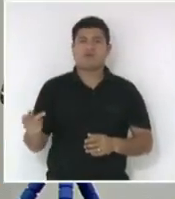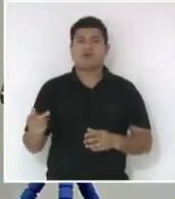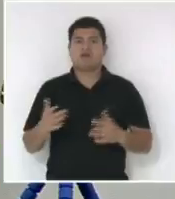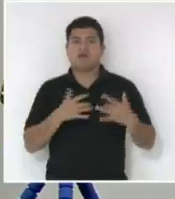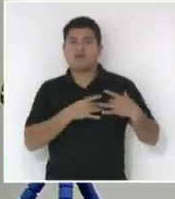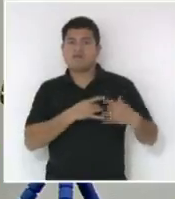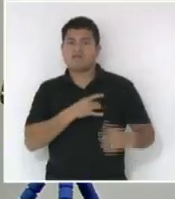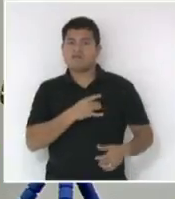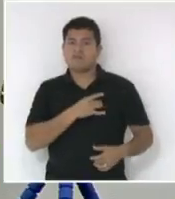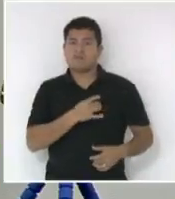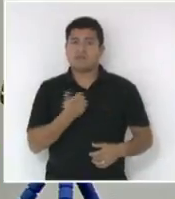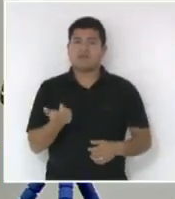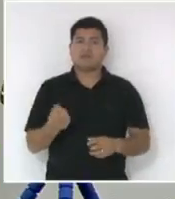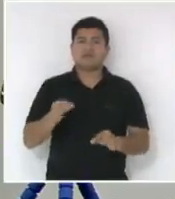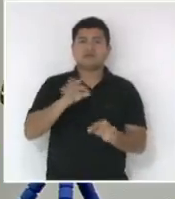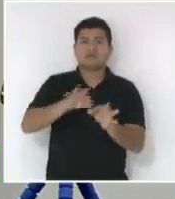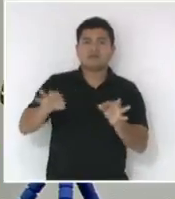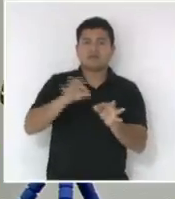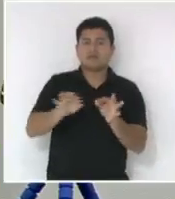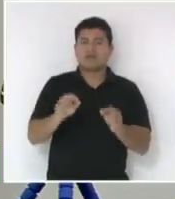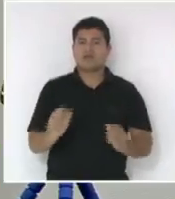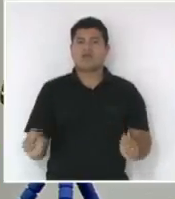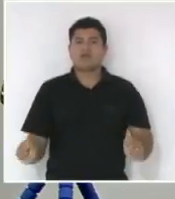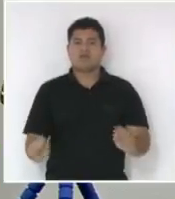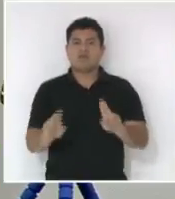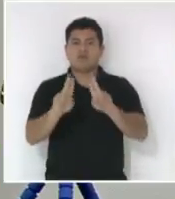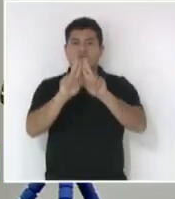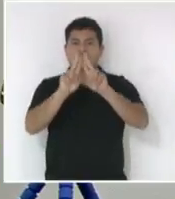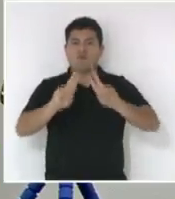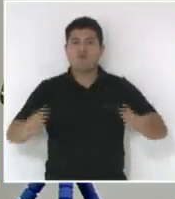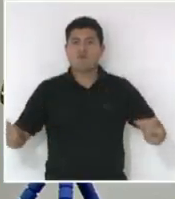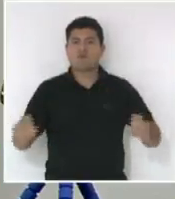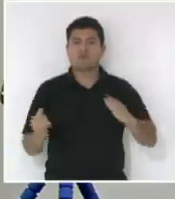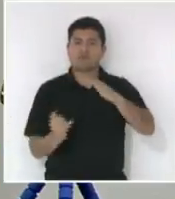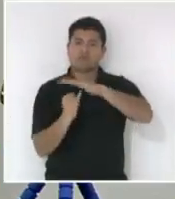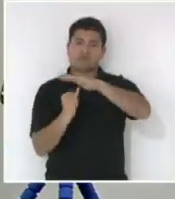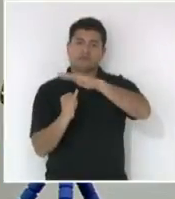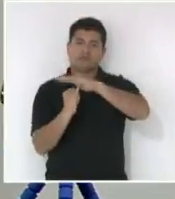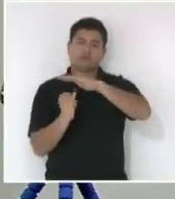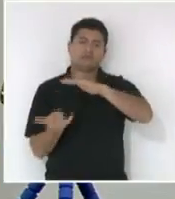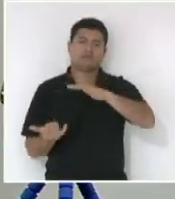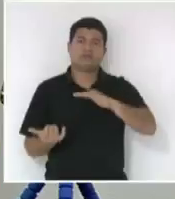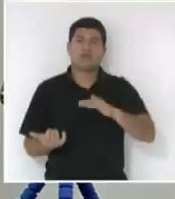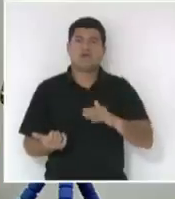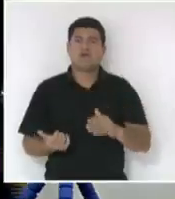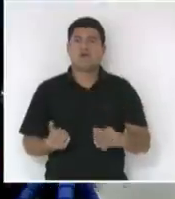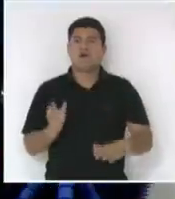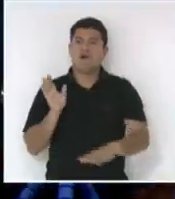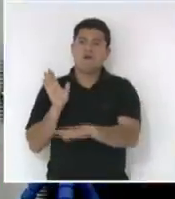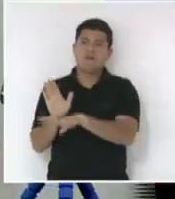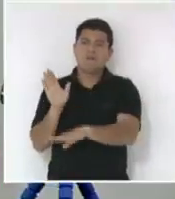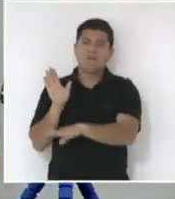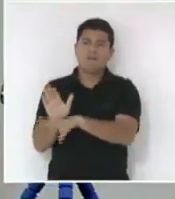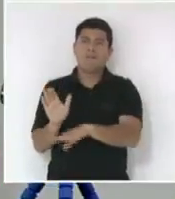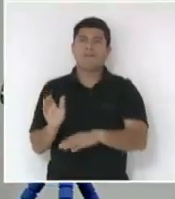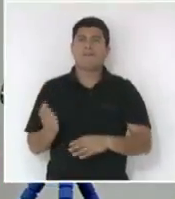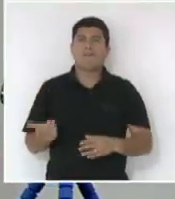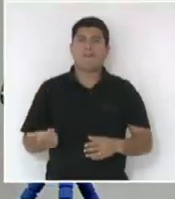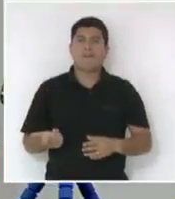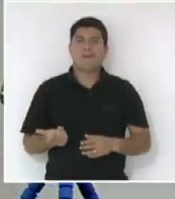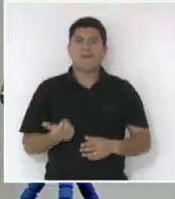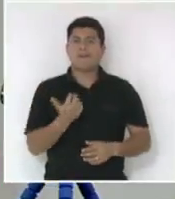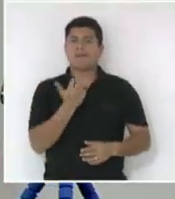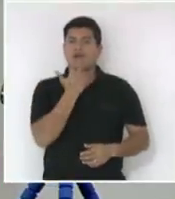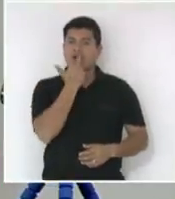voluntários e instituições como a UFSC e o IFSC para enfrentarem a falar